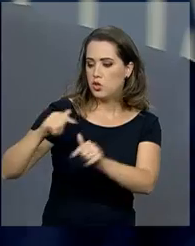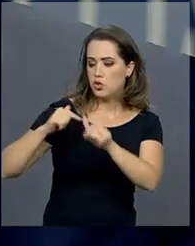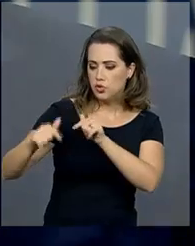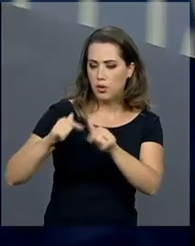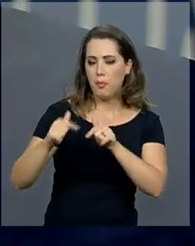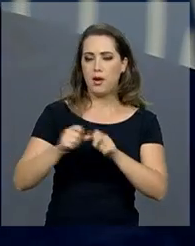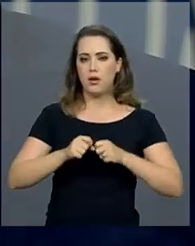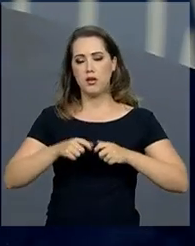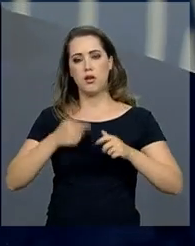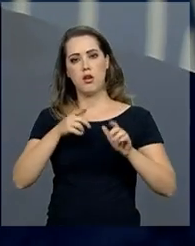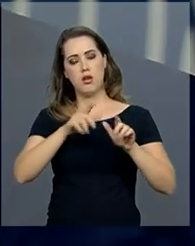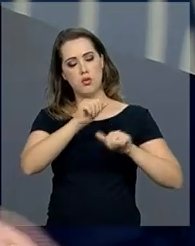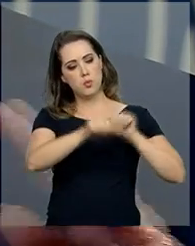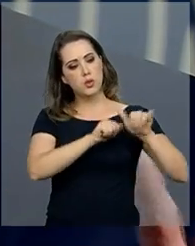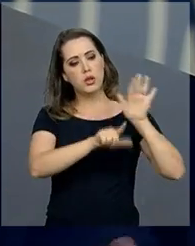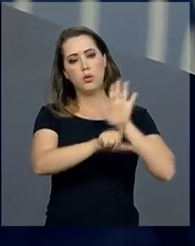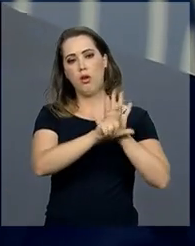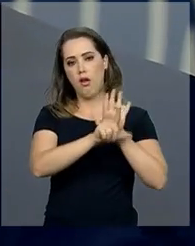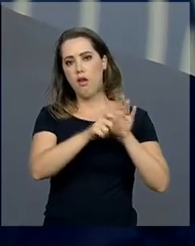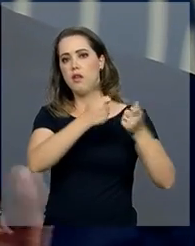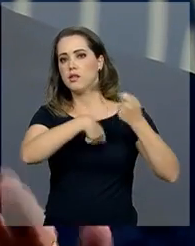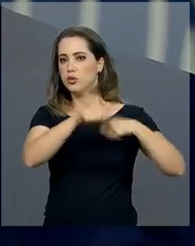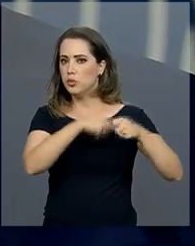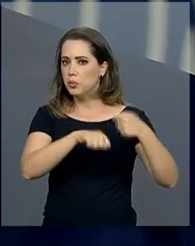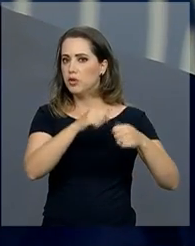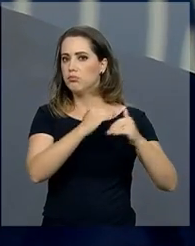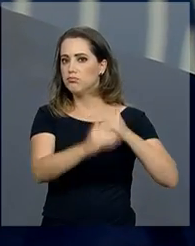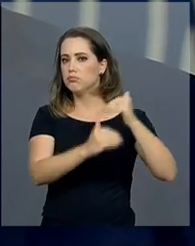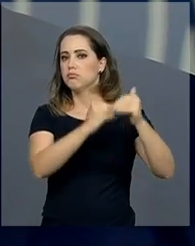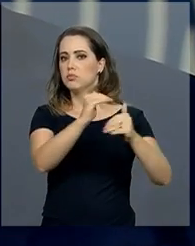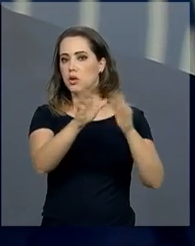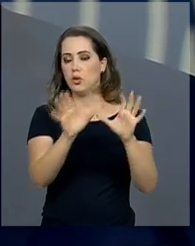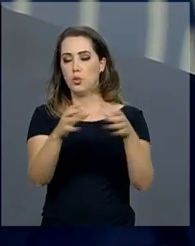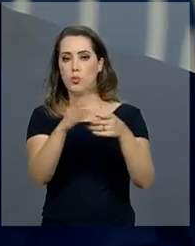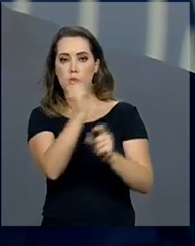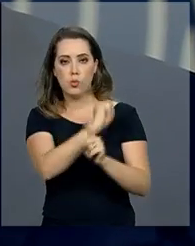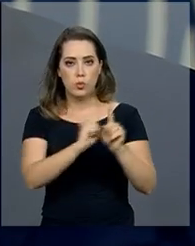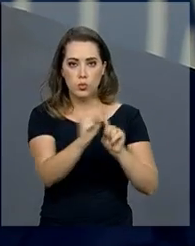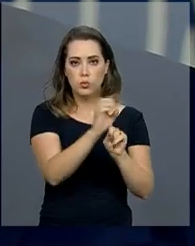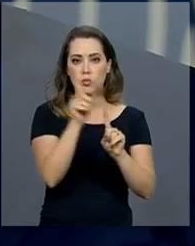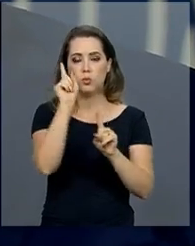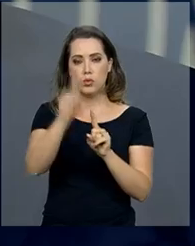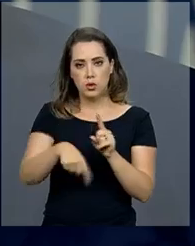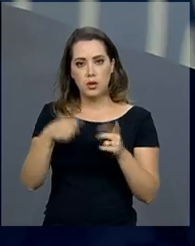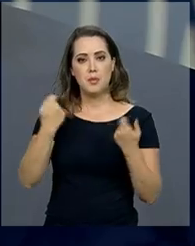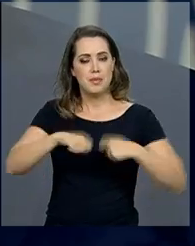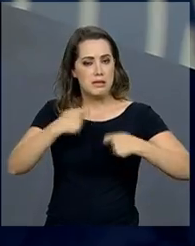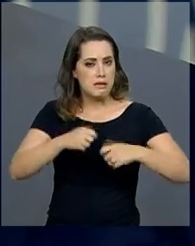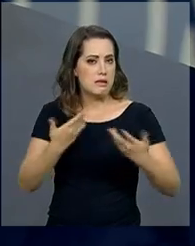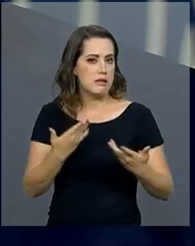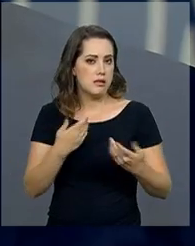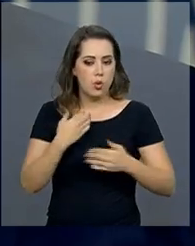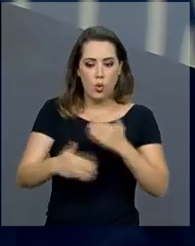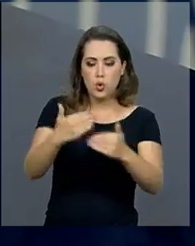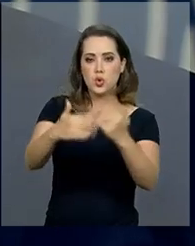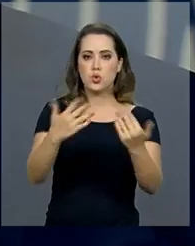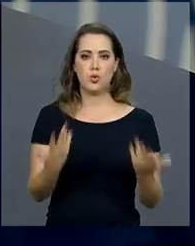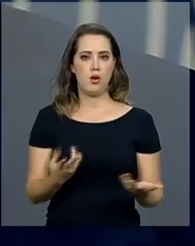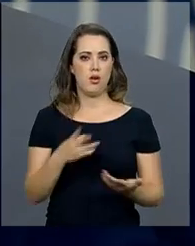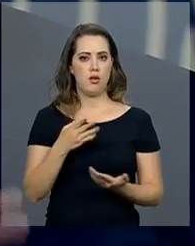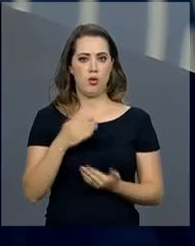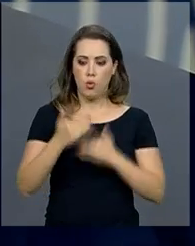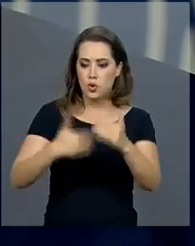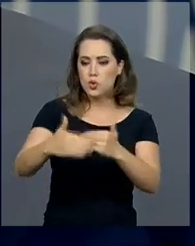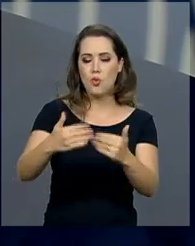que nós fizemos na economia e na área social é necessariamente vão ter que continuar 2 é pra você